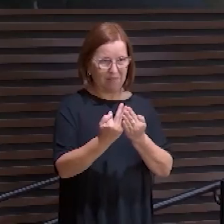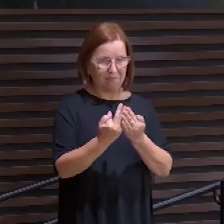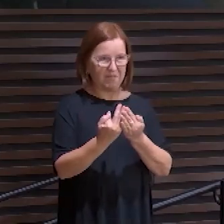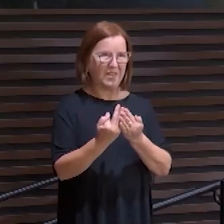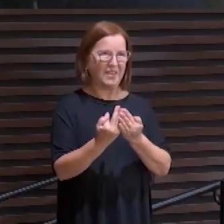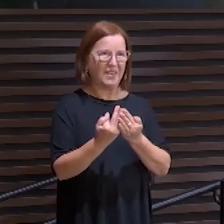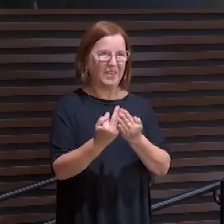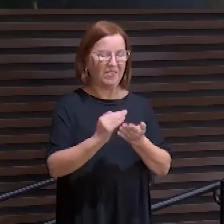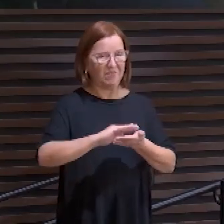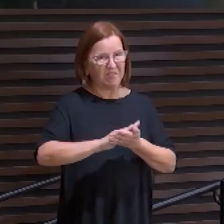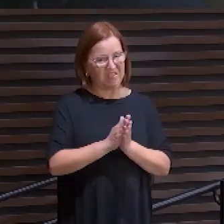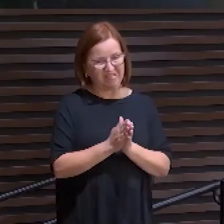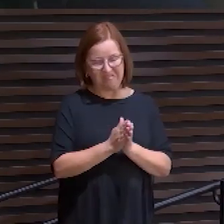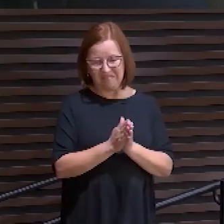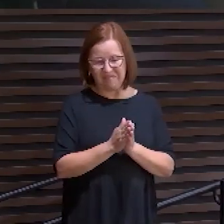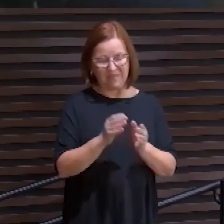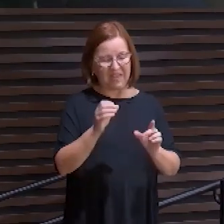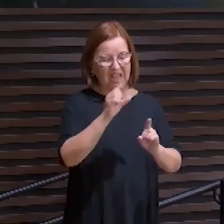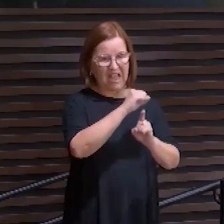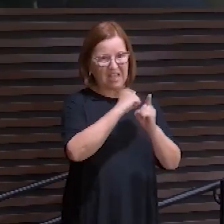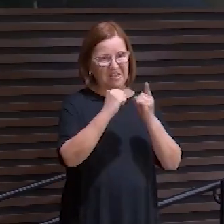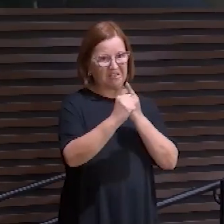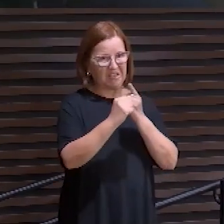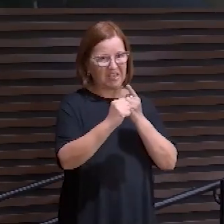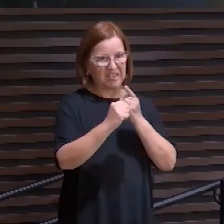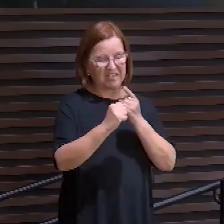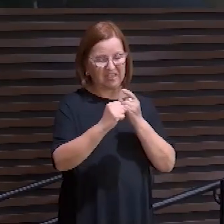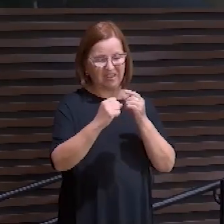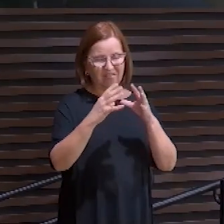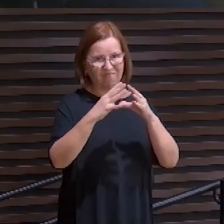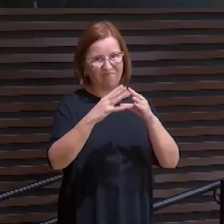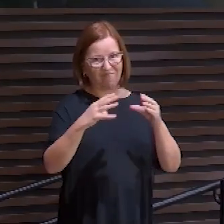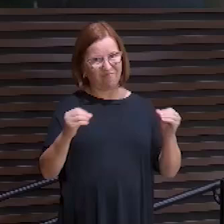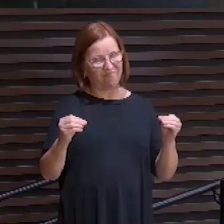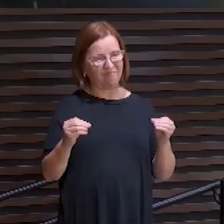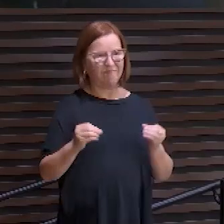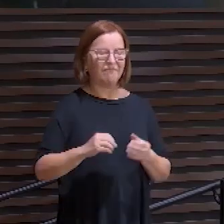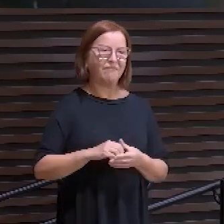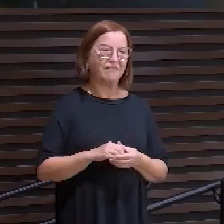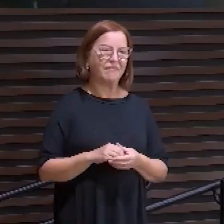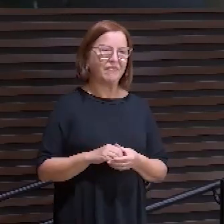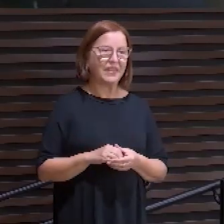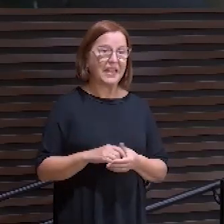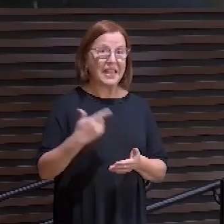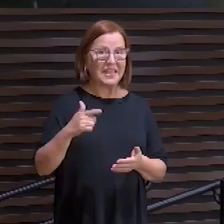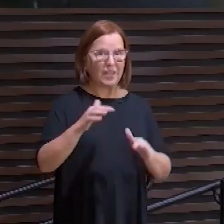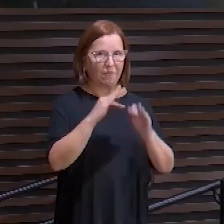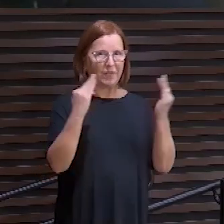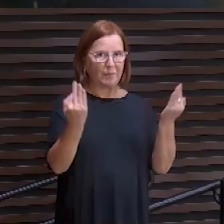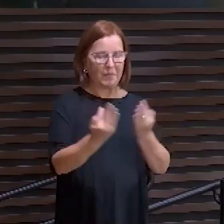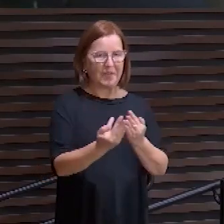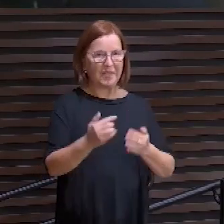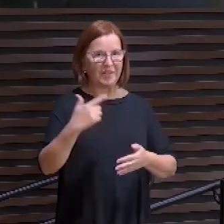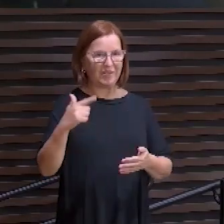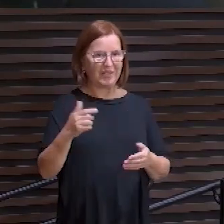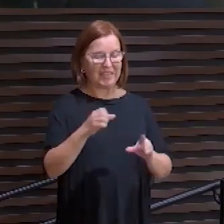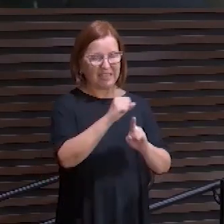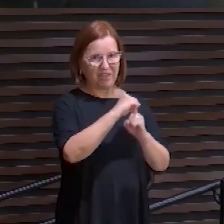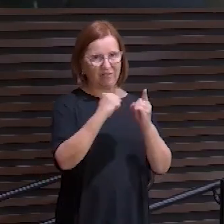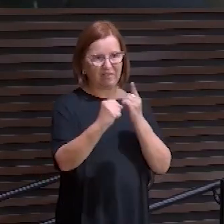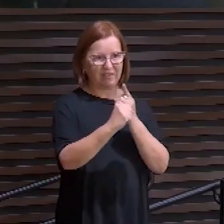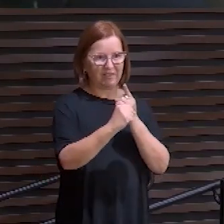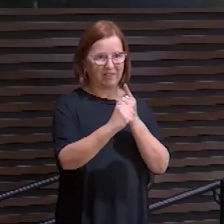Ela vai para o chão, ela vai se acabar. Sem família não existe